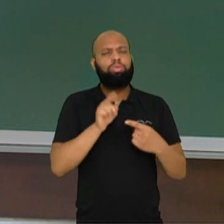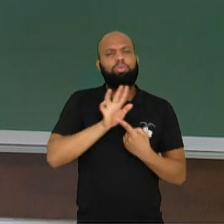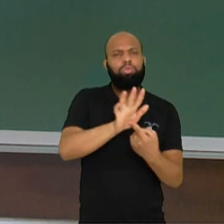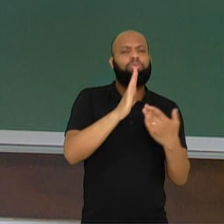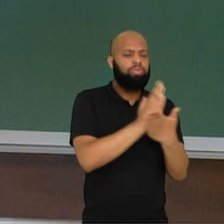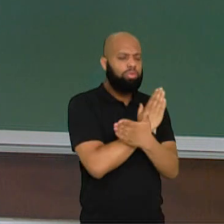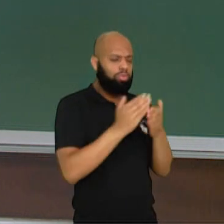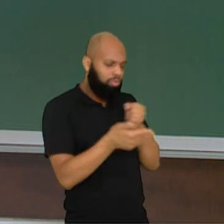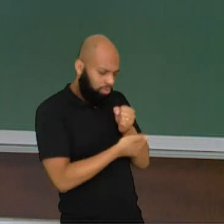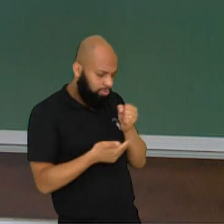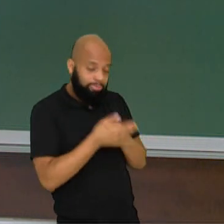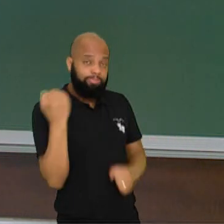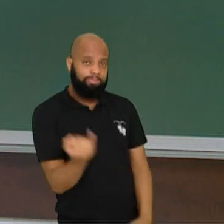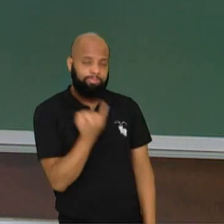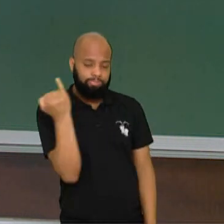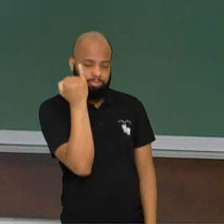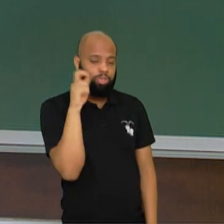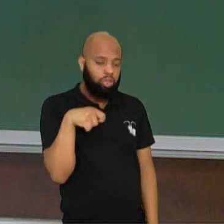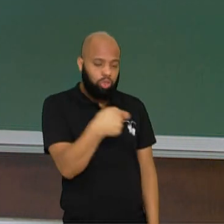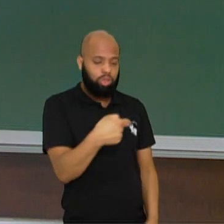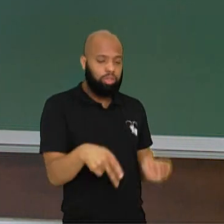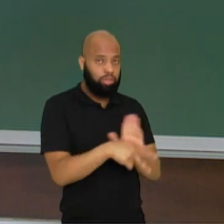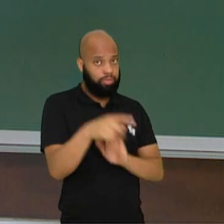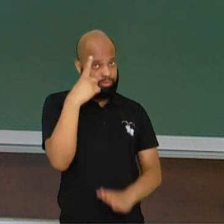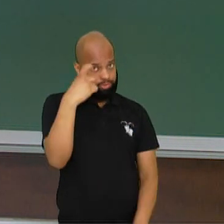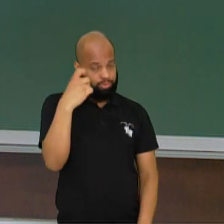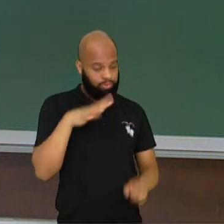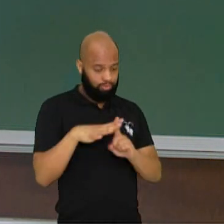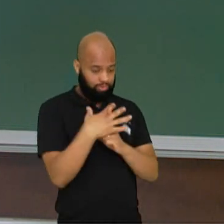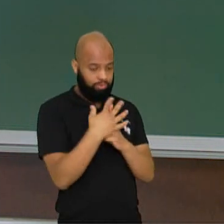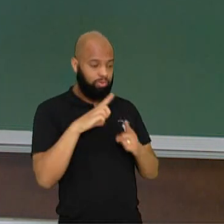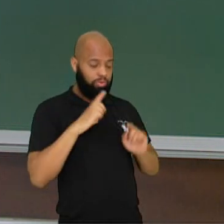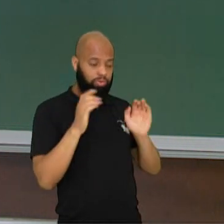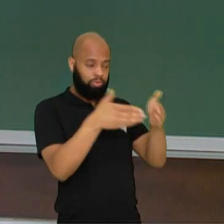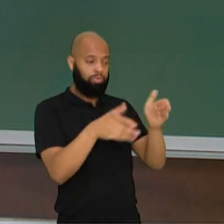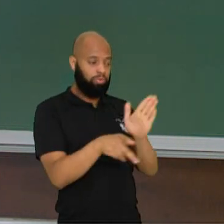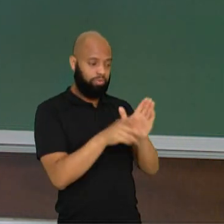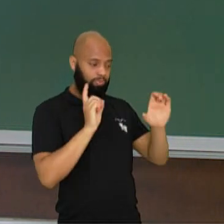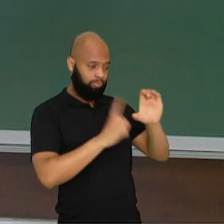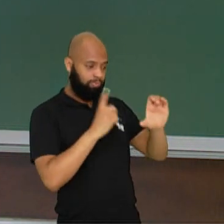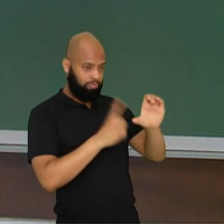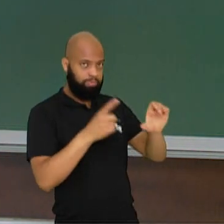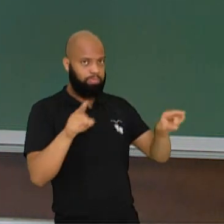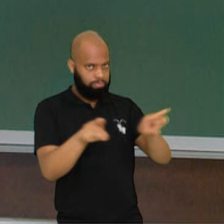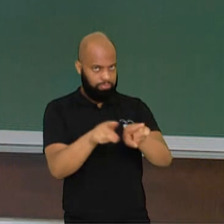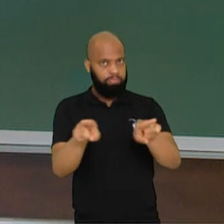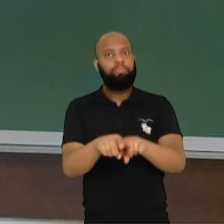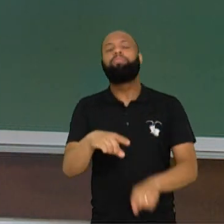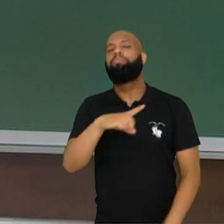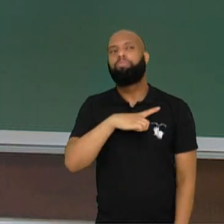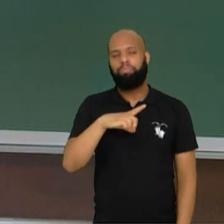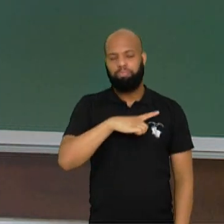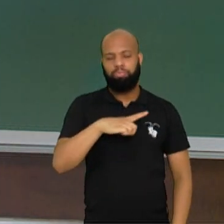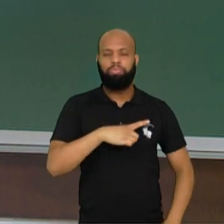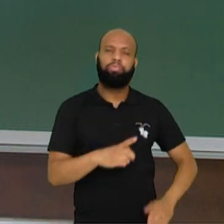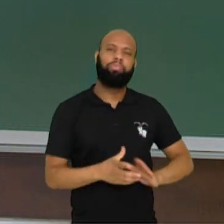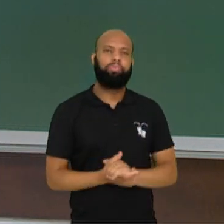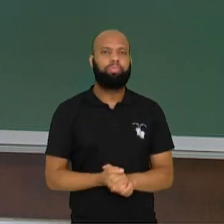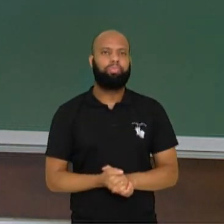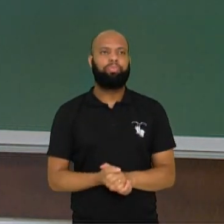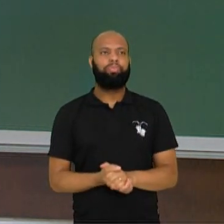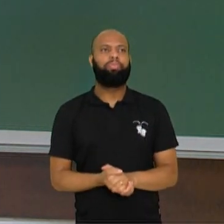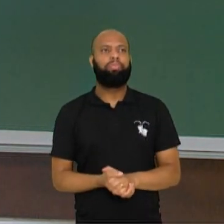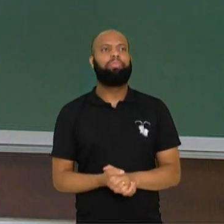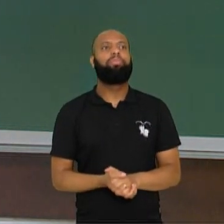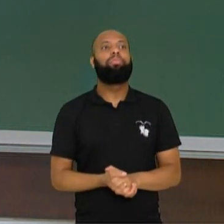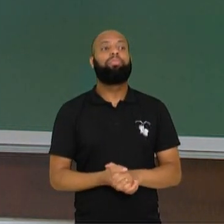alguns fundamentos importantes das ideias socialistas e também no pensamento que nos conduz ao